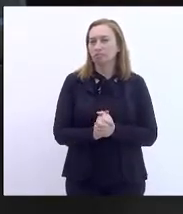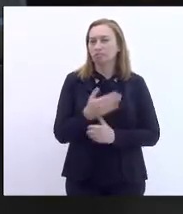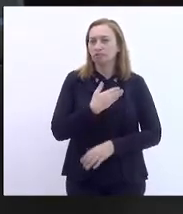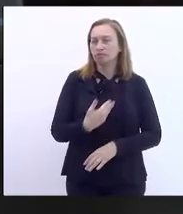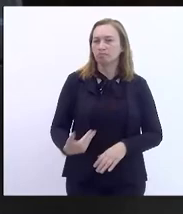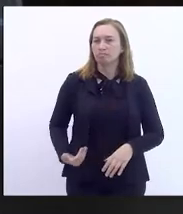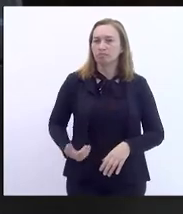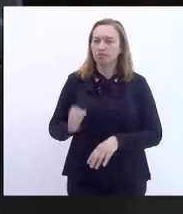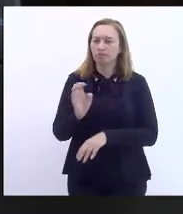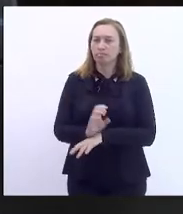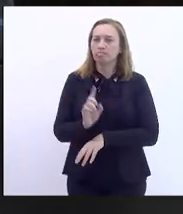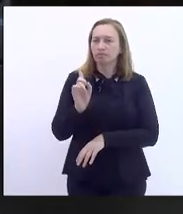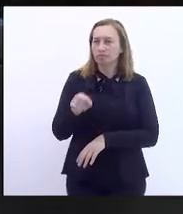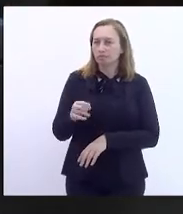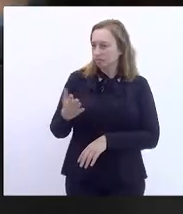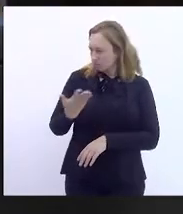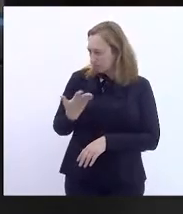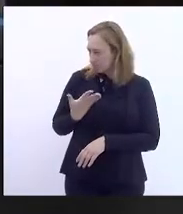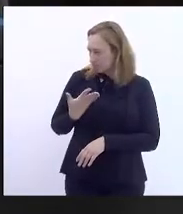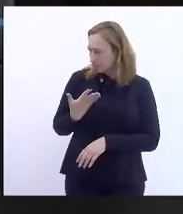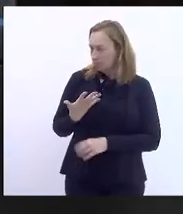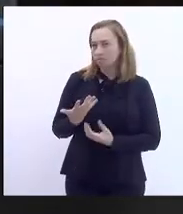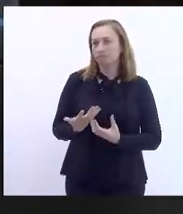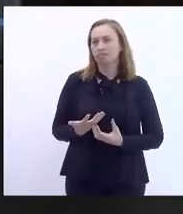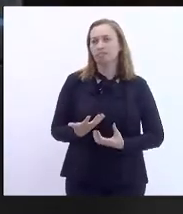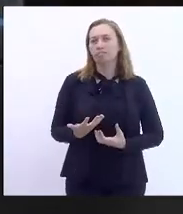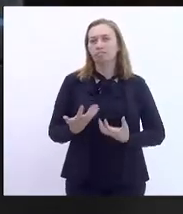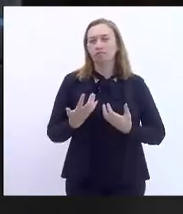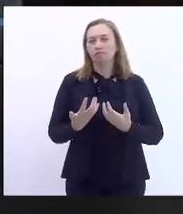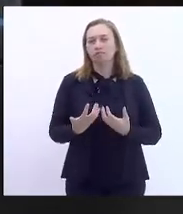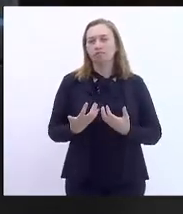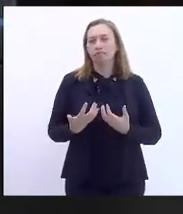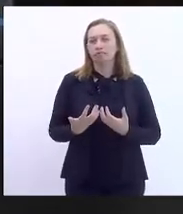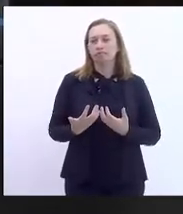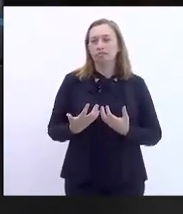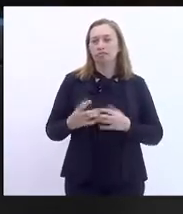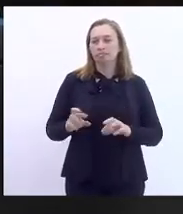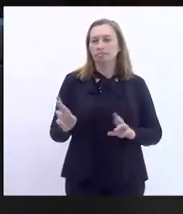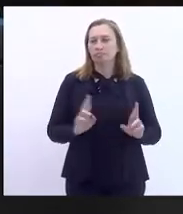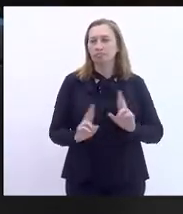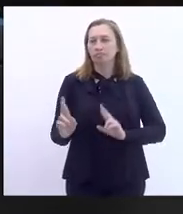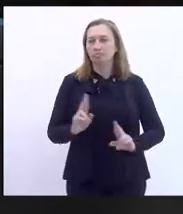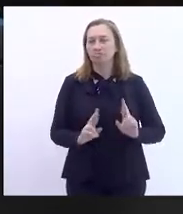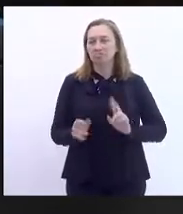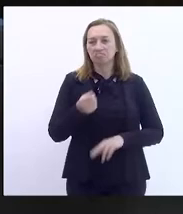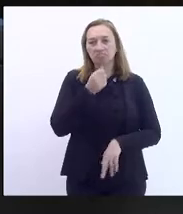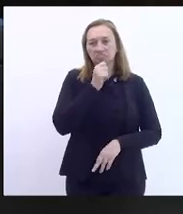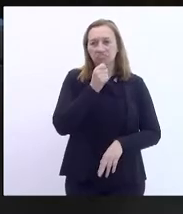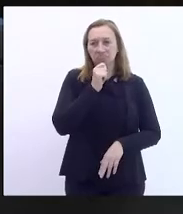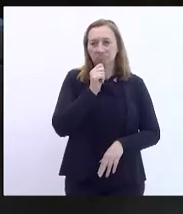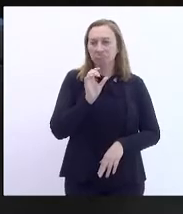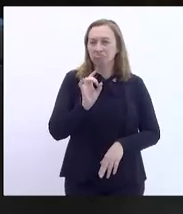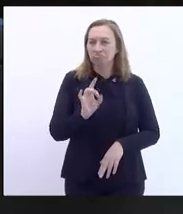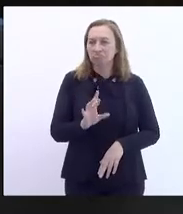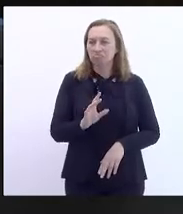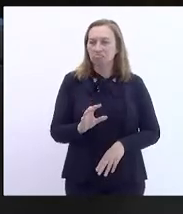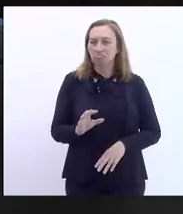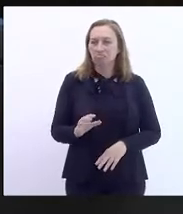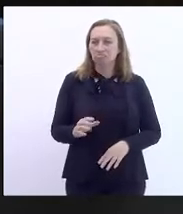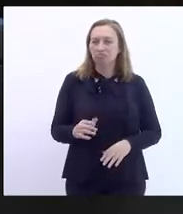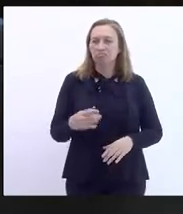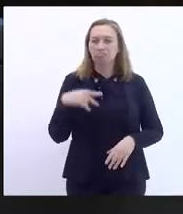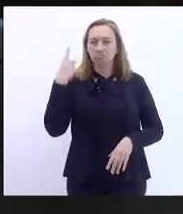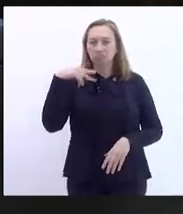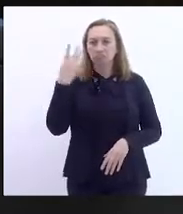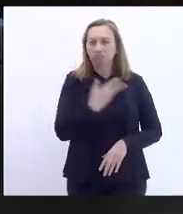não né acompanhando a gente não quer nem nem um relacionamento que não seja de efetivação